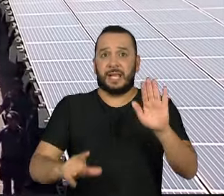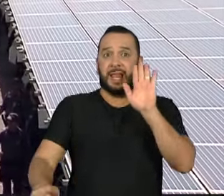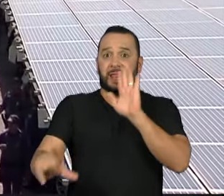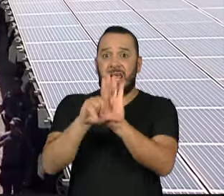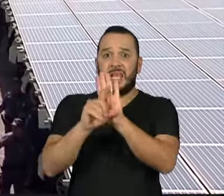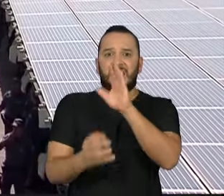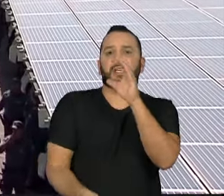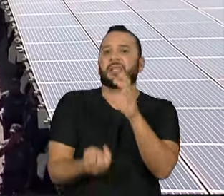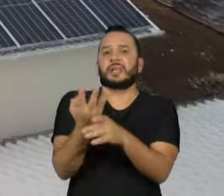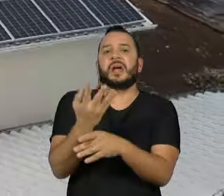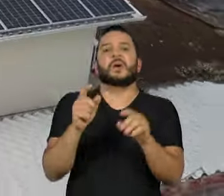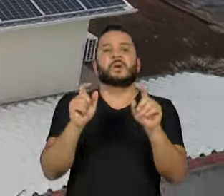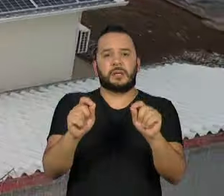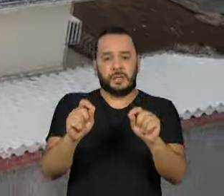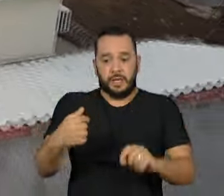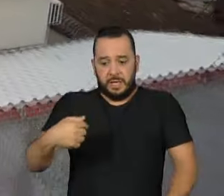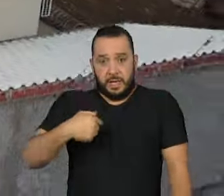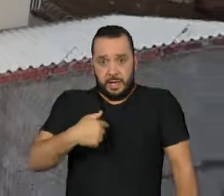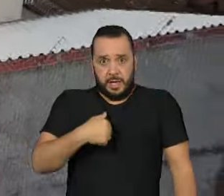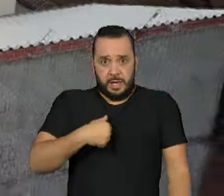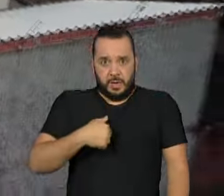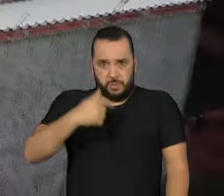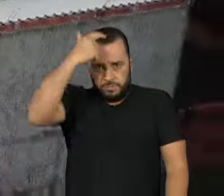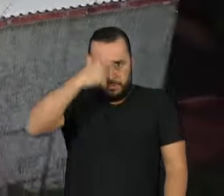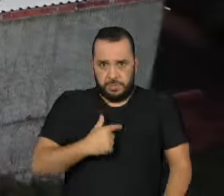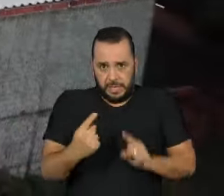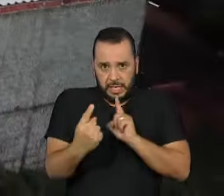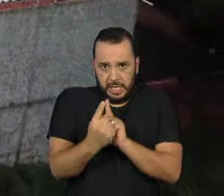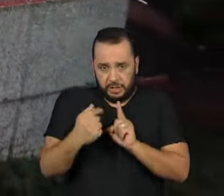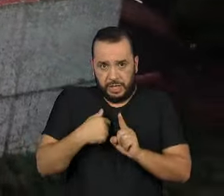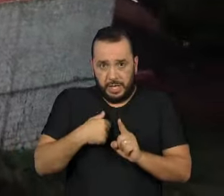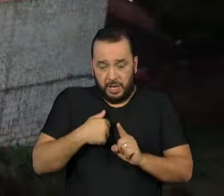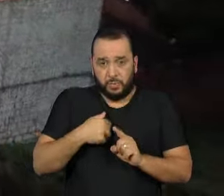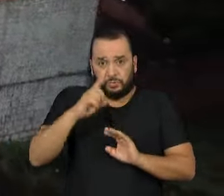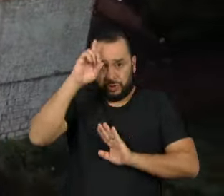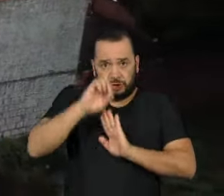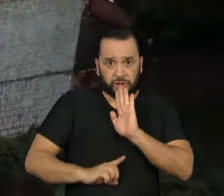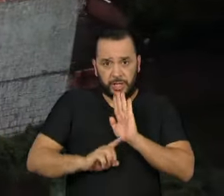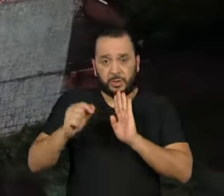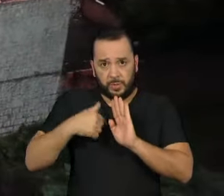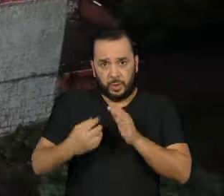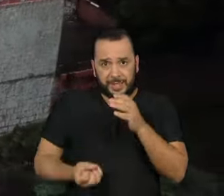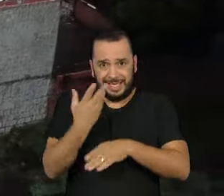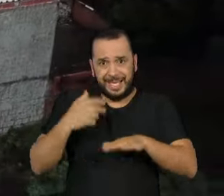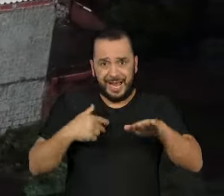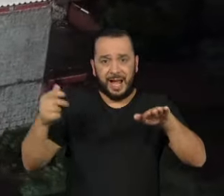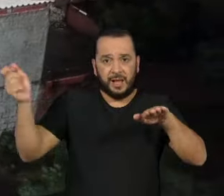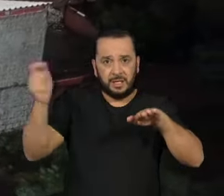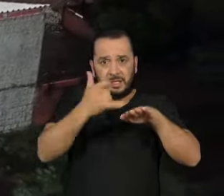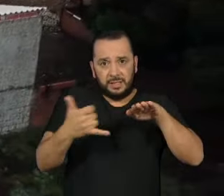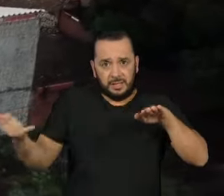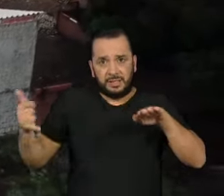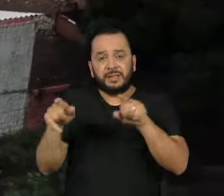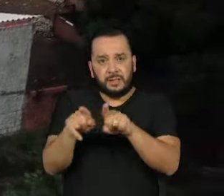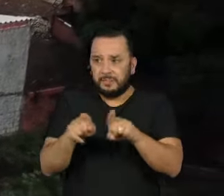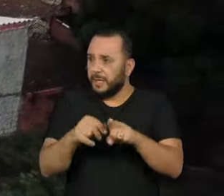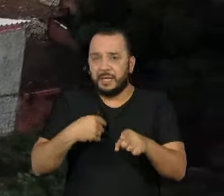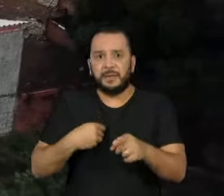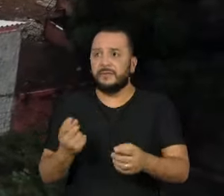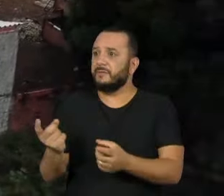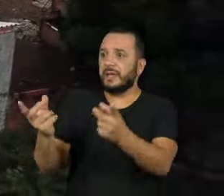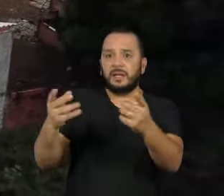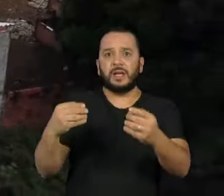o direito dos consumidores de gerar e usar a sua energia limpa e renovável, que eles próprios podem produzir.